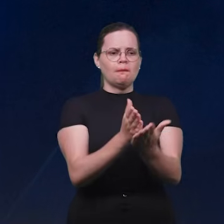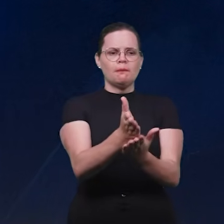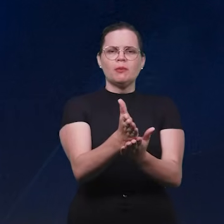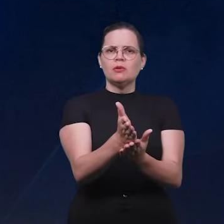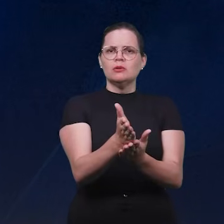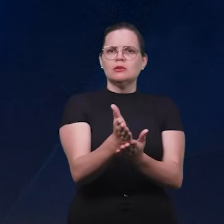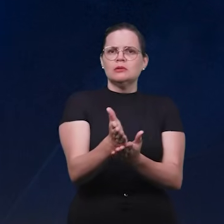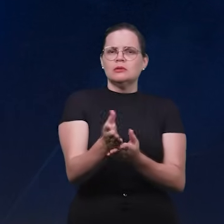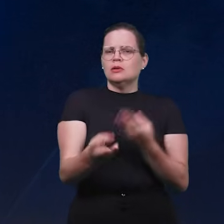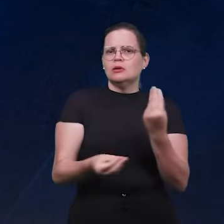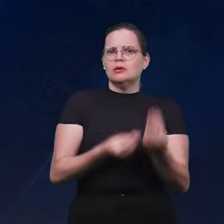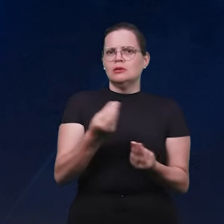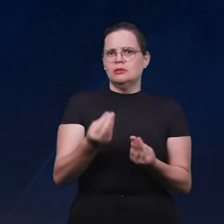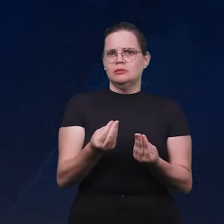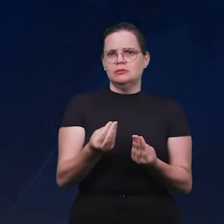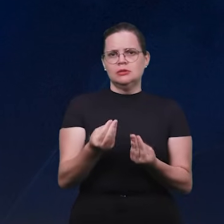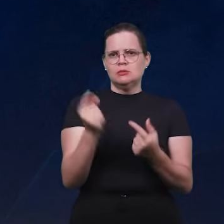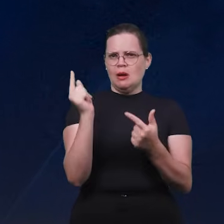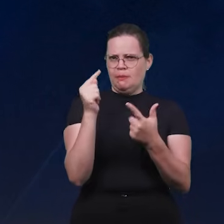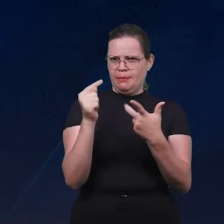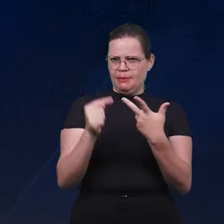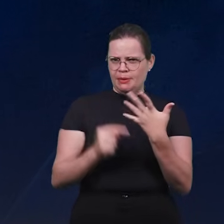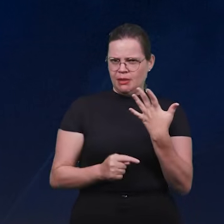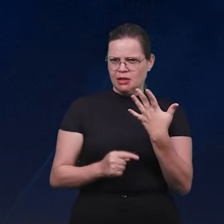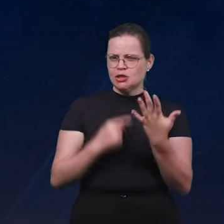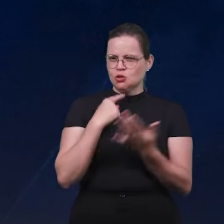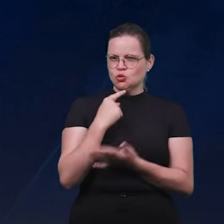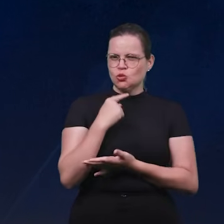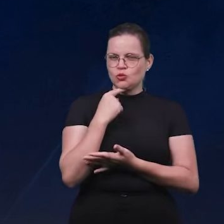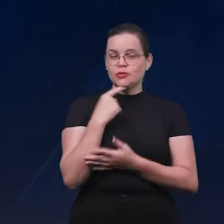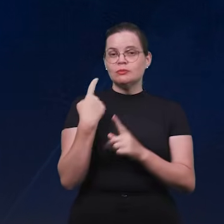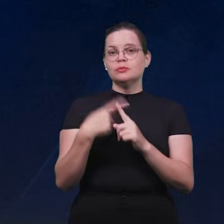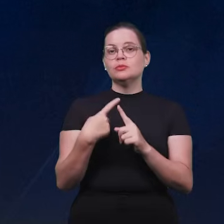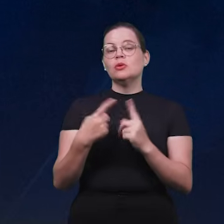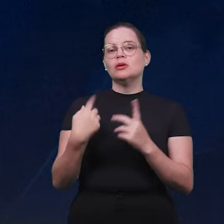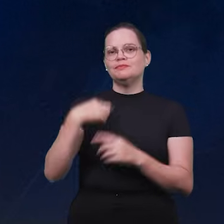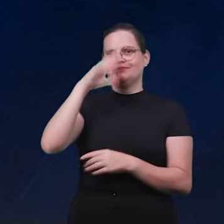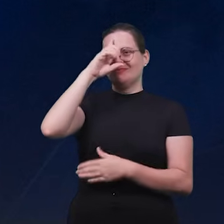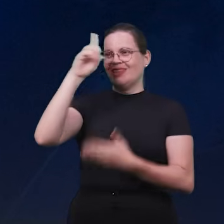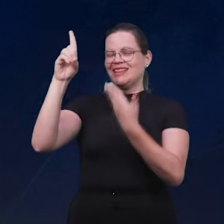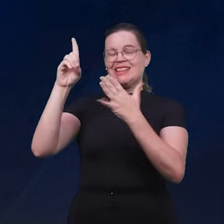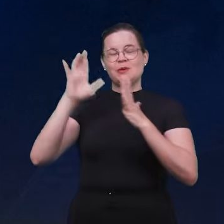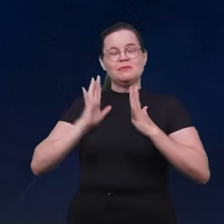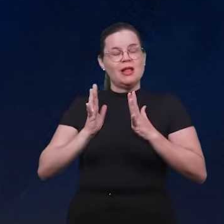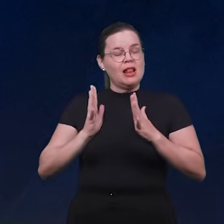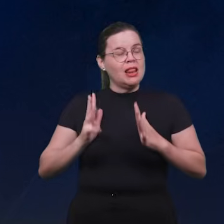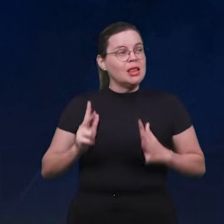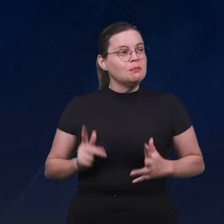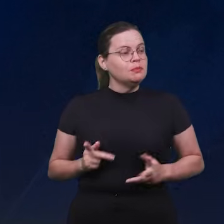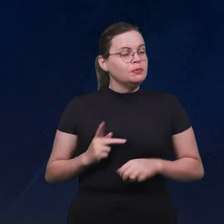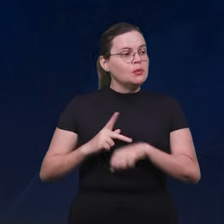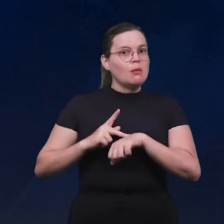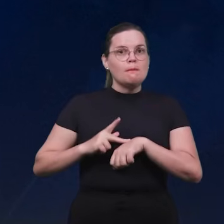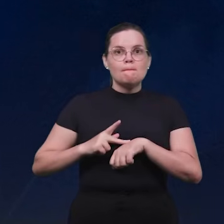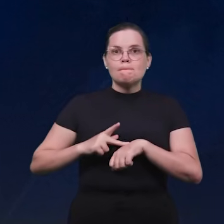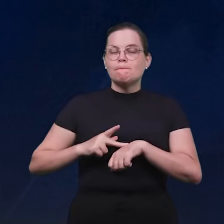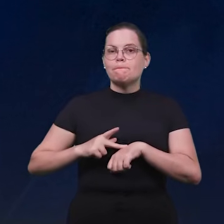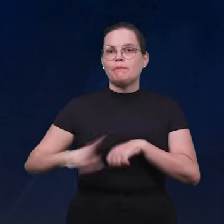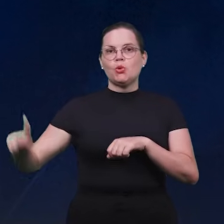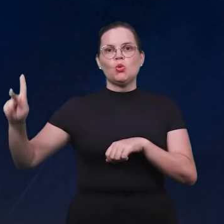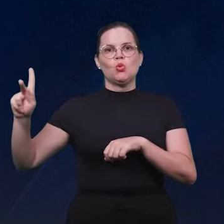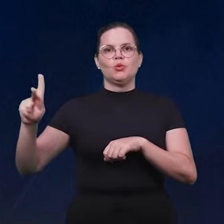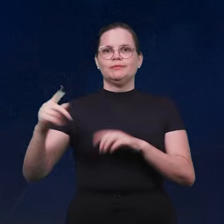Deus? Essas perguntas decorrem do fato de que a santidade de Deus, ela contrasta com a